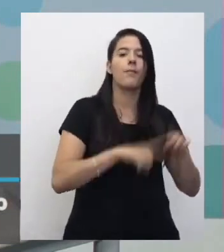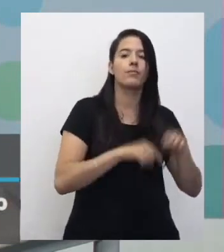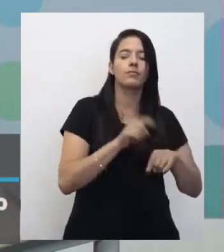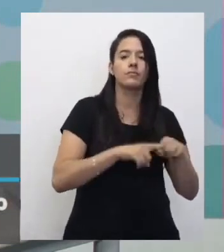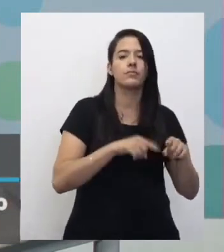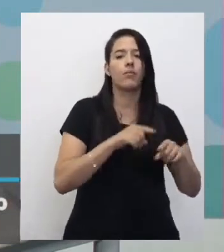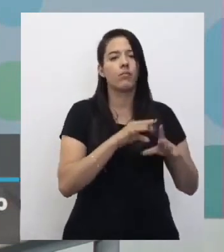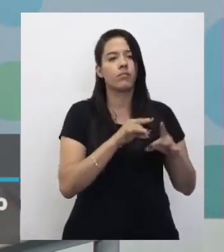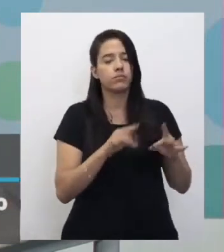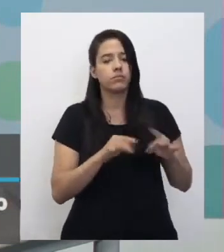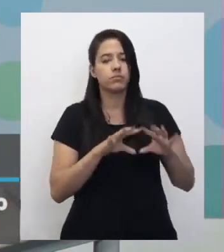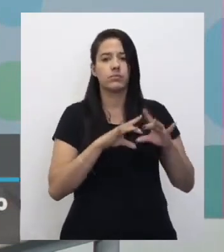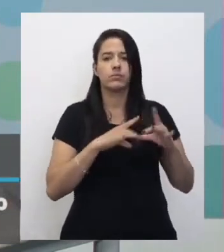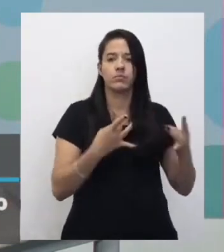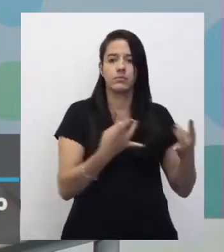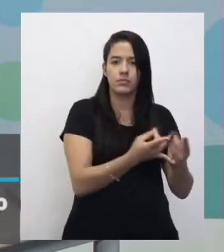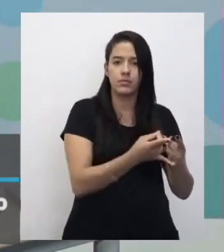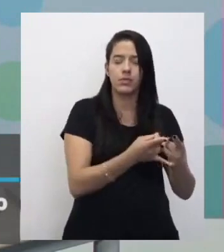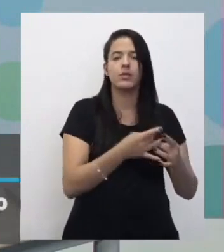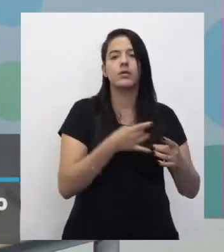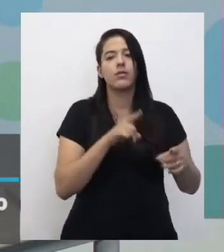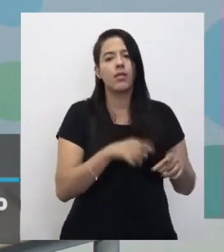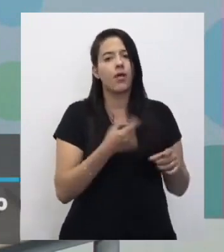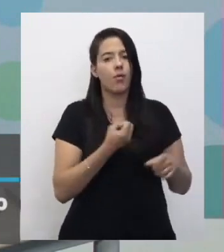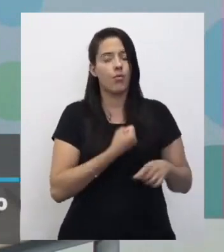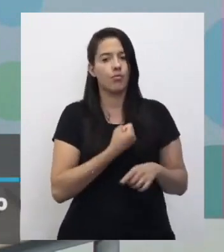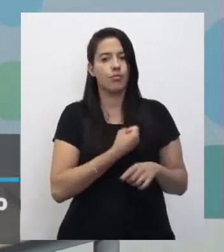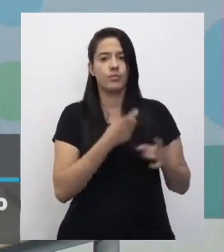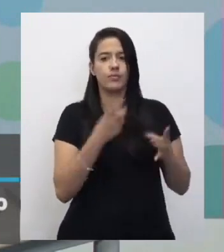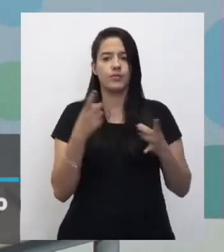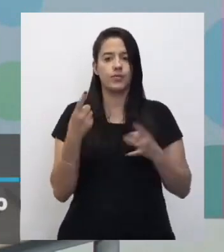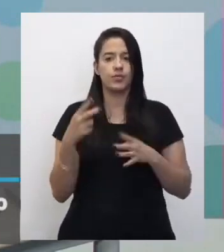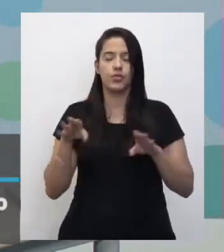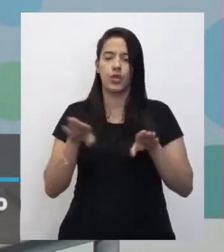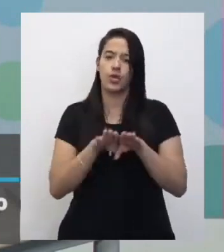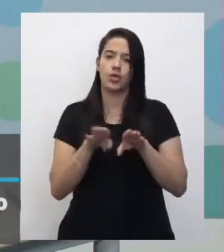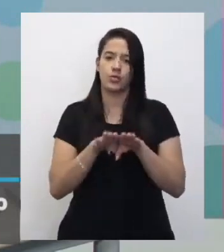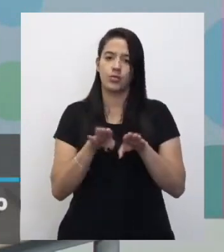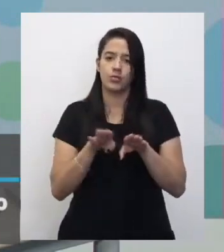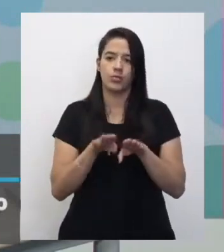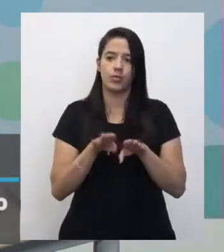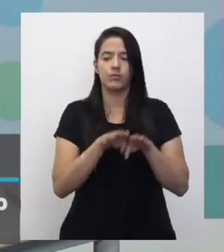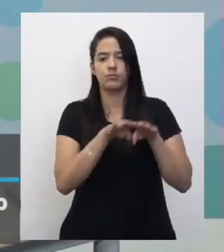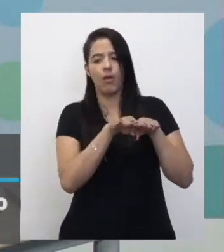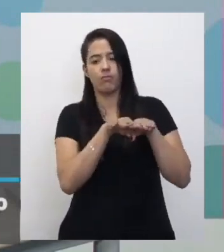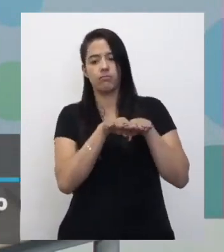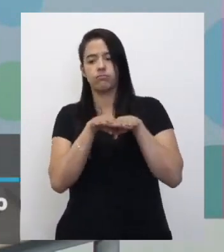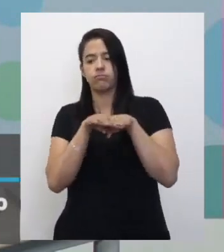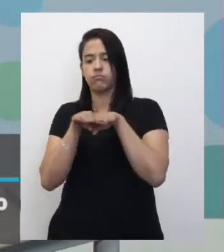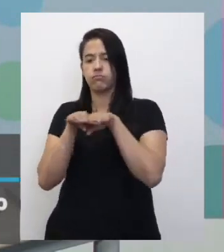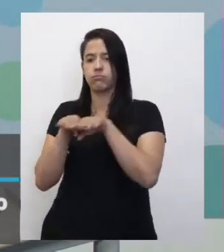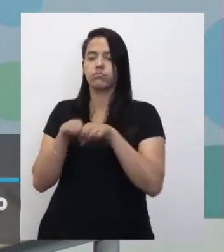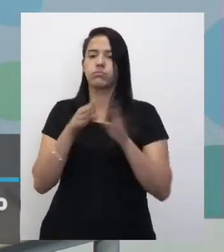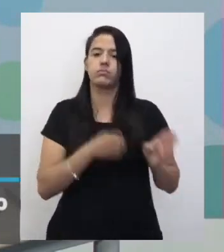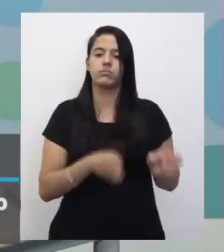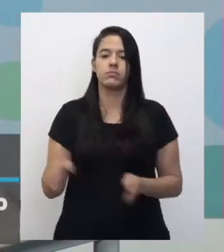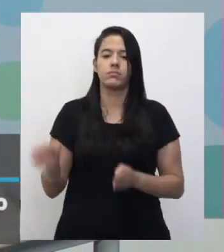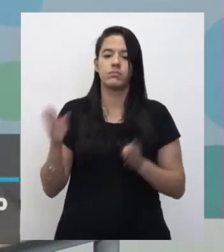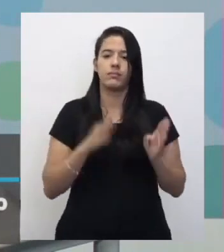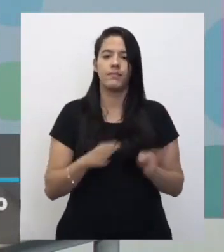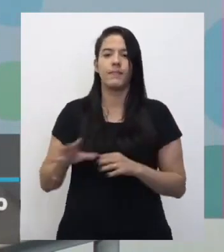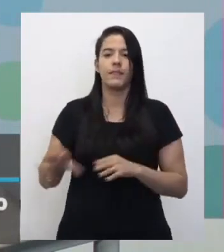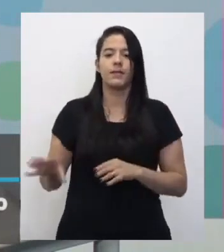mesmas modelagens e vendido ao mesmo preço, tá? Então, existia uma regulação dessa produção justamente